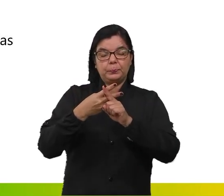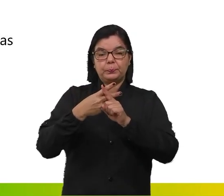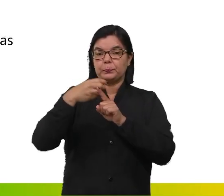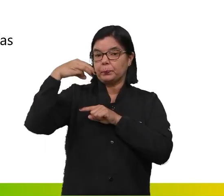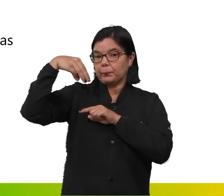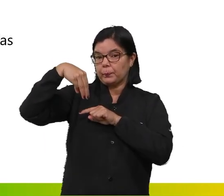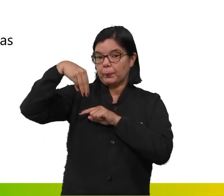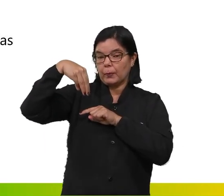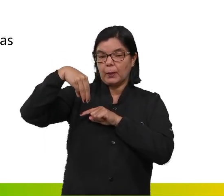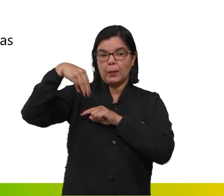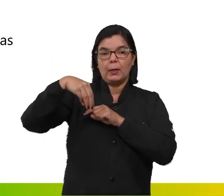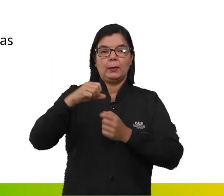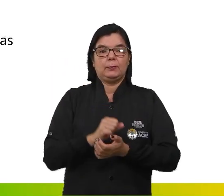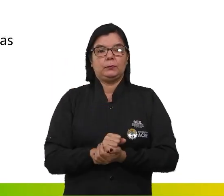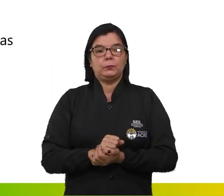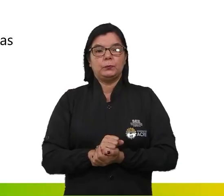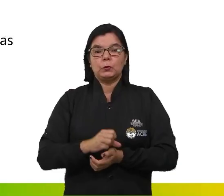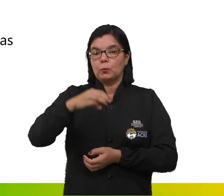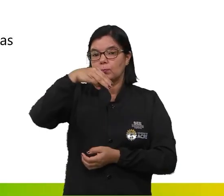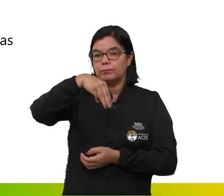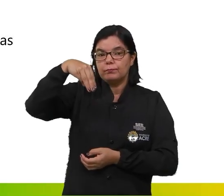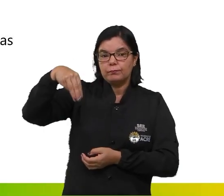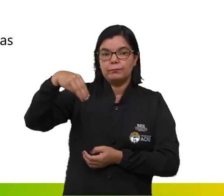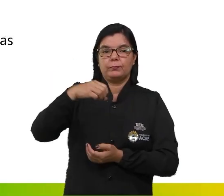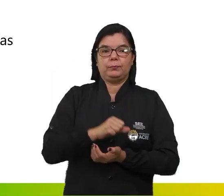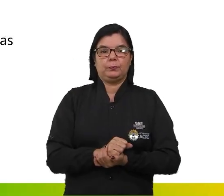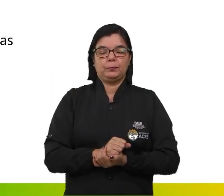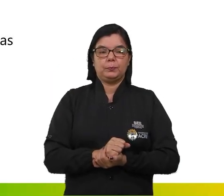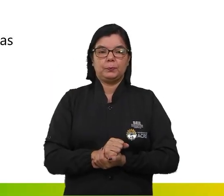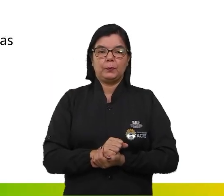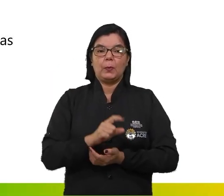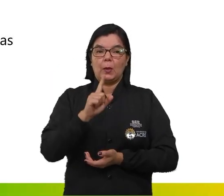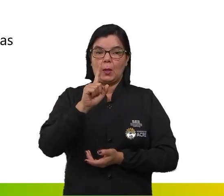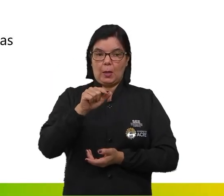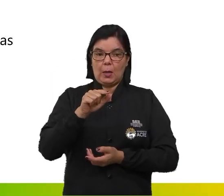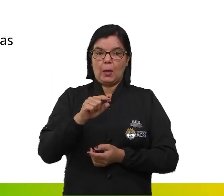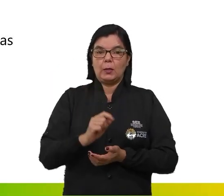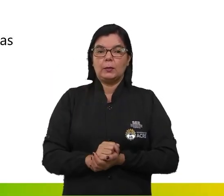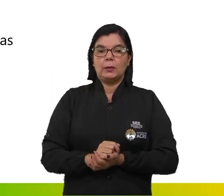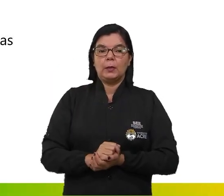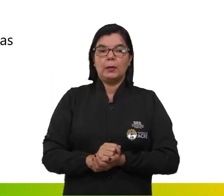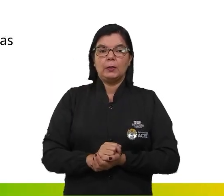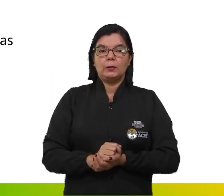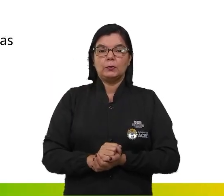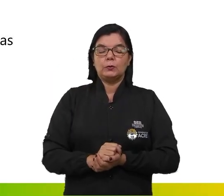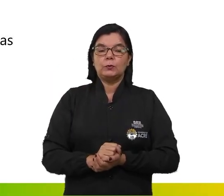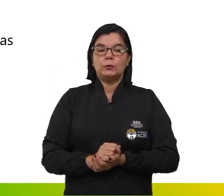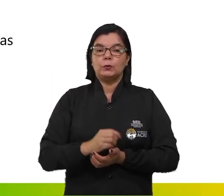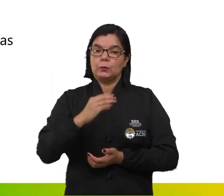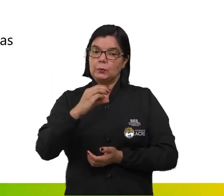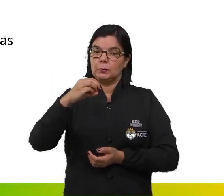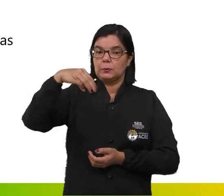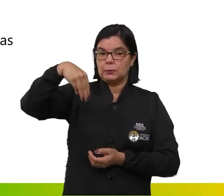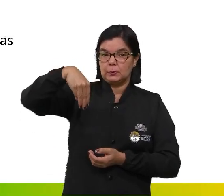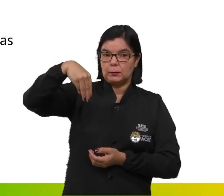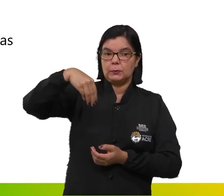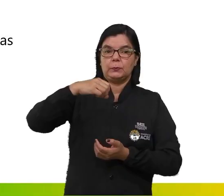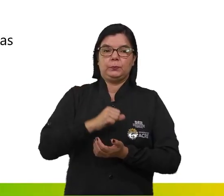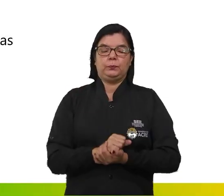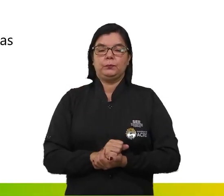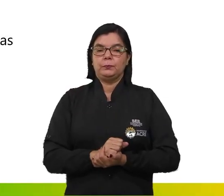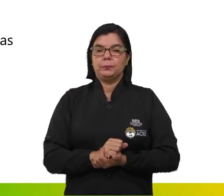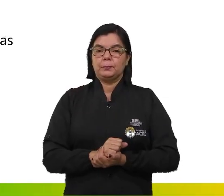metro, o milímetro, que é a milésima parte, o centímetro, que é a centésima